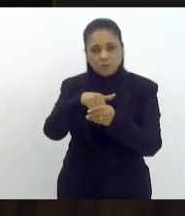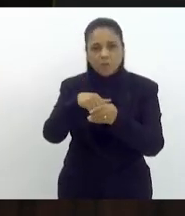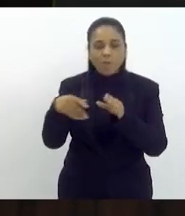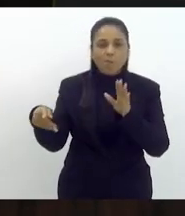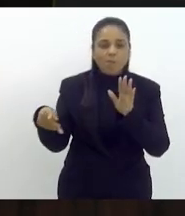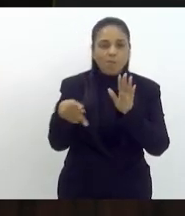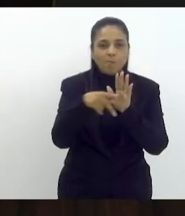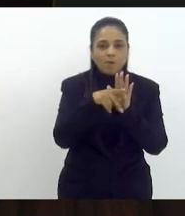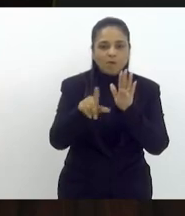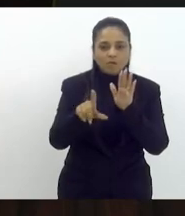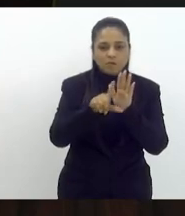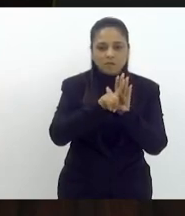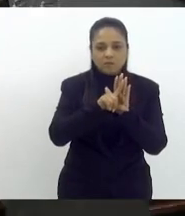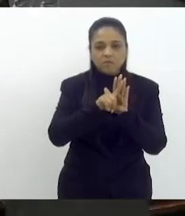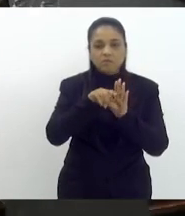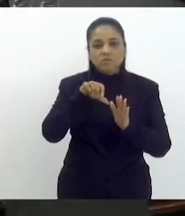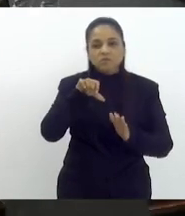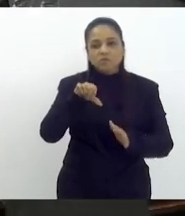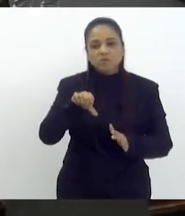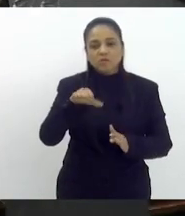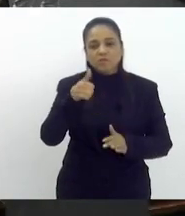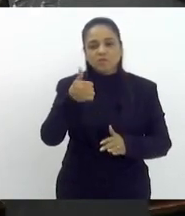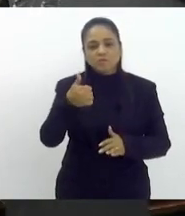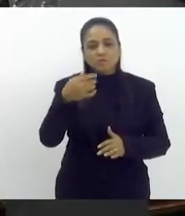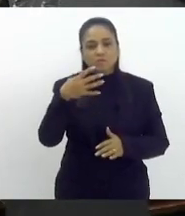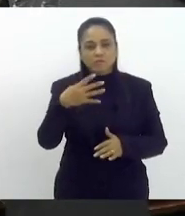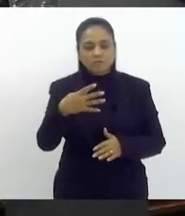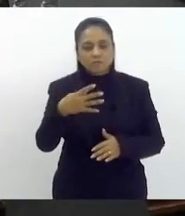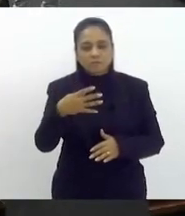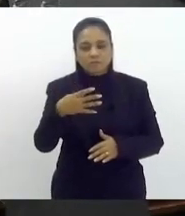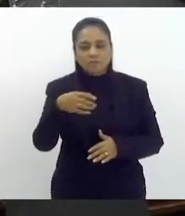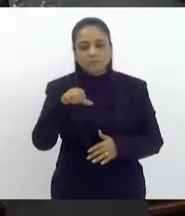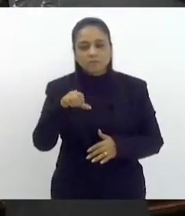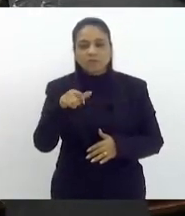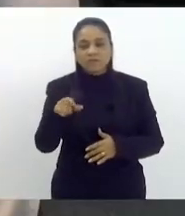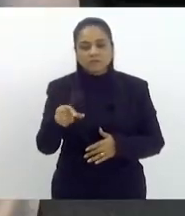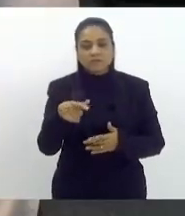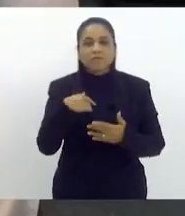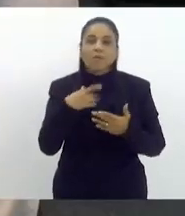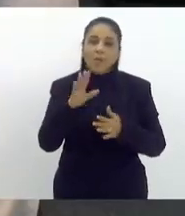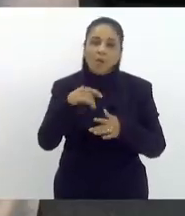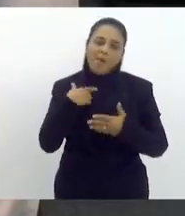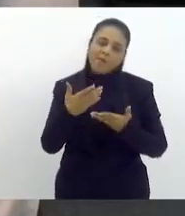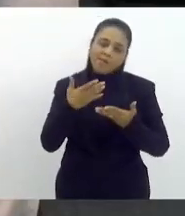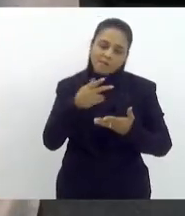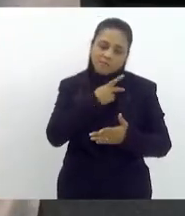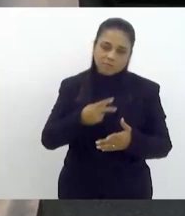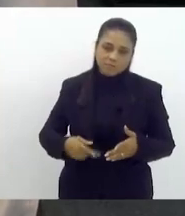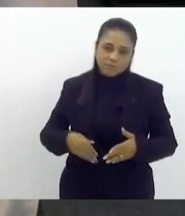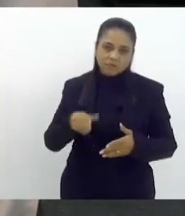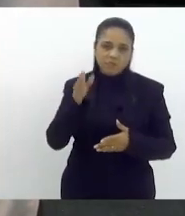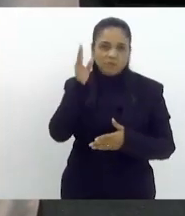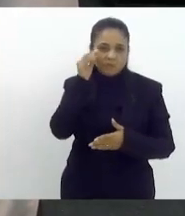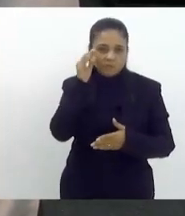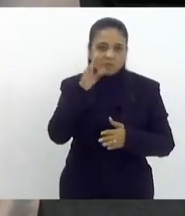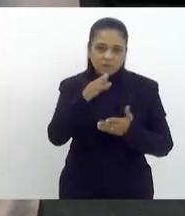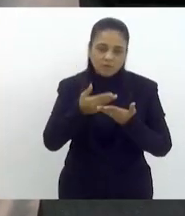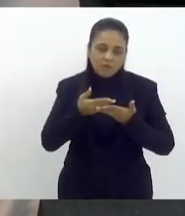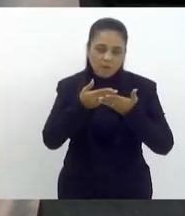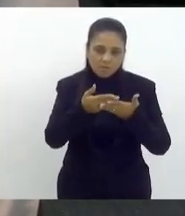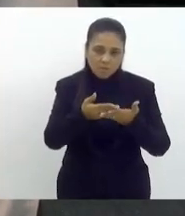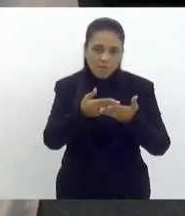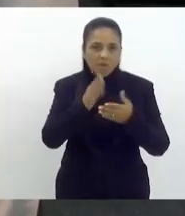projeto só queria fazer aqui uma observação ou encaminhar antes